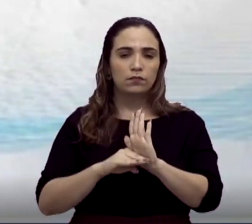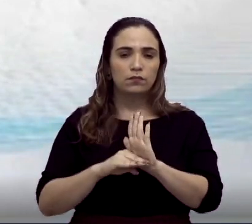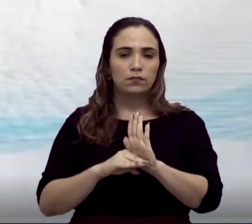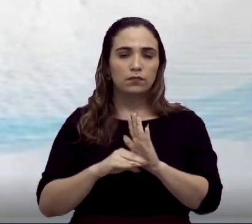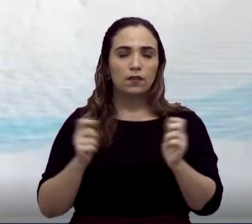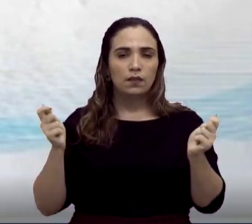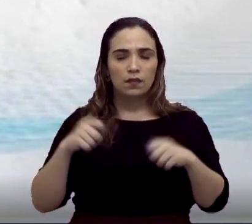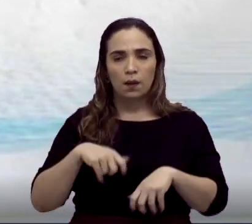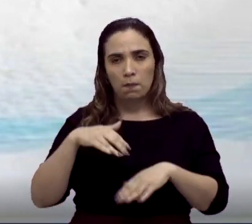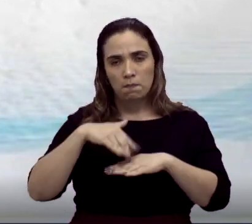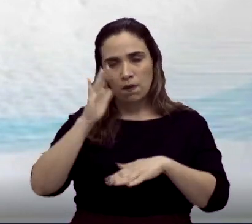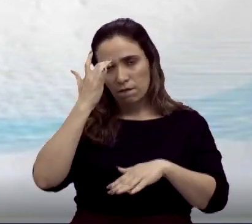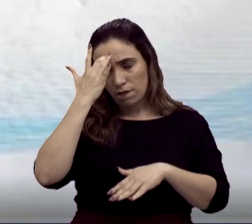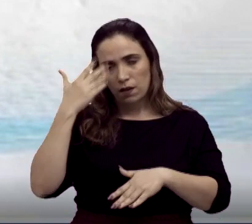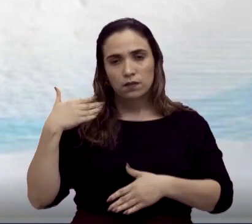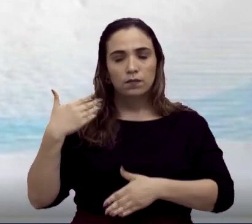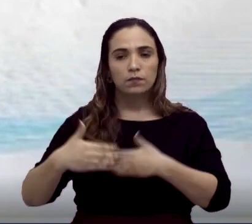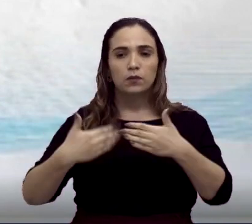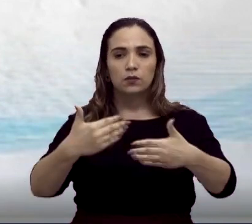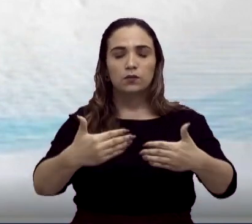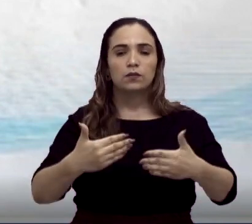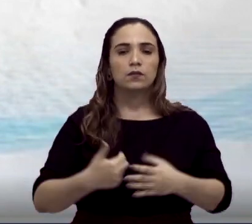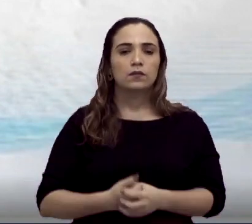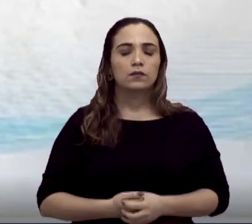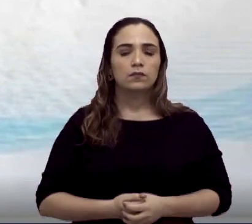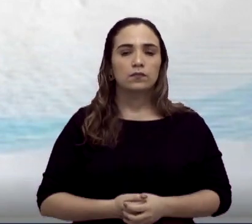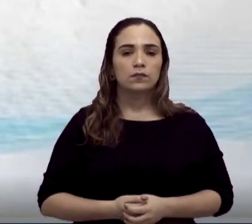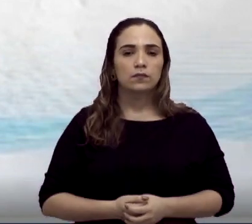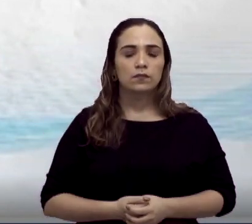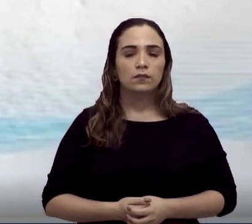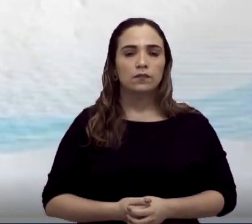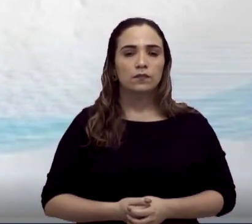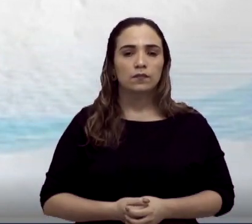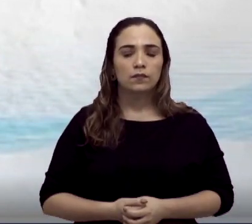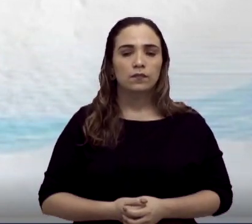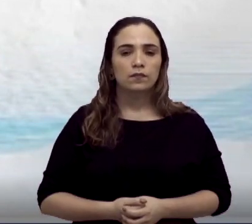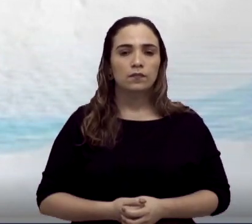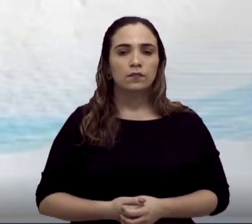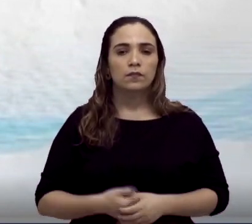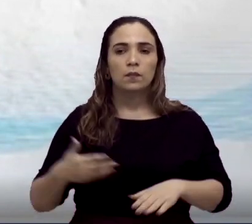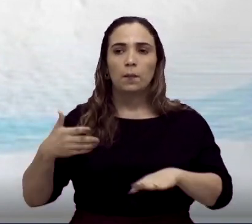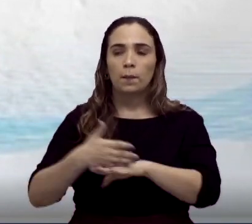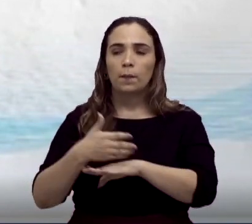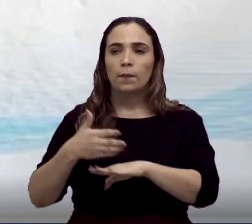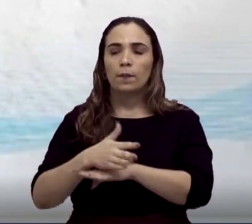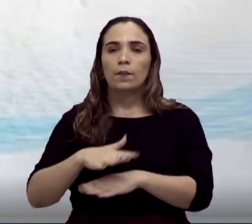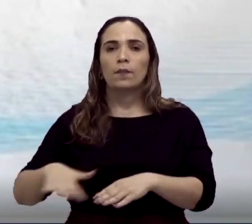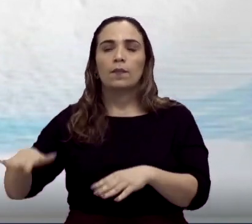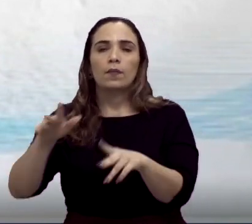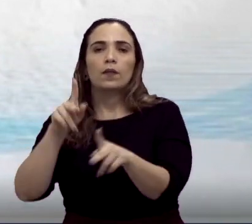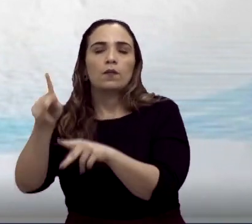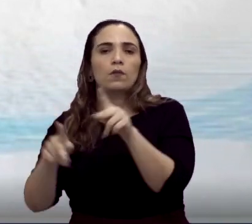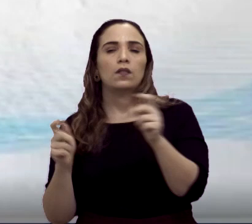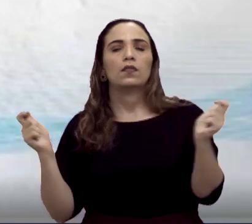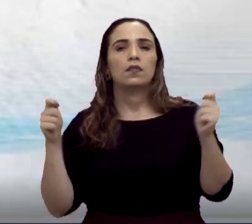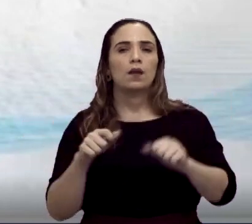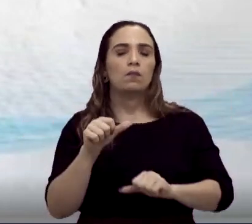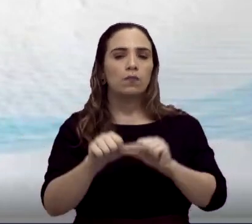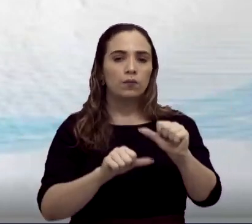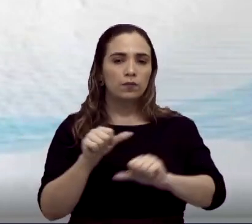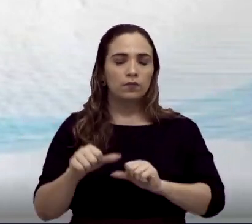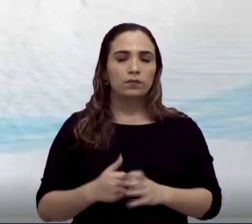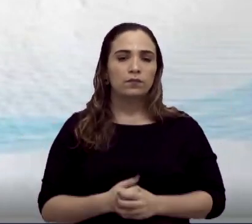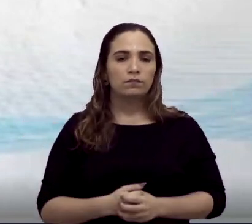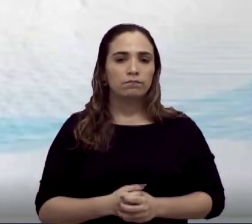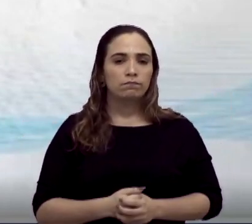de processos, um serviço de saúde humanizado, sem a participação popular, é possível transformar a gestão pública? Não,